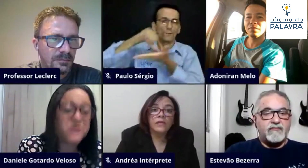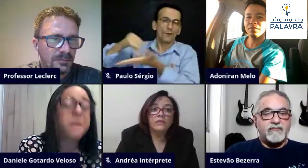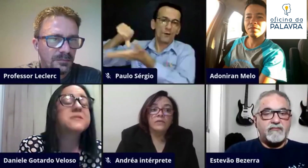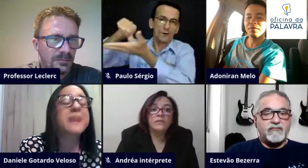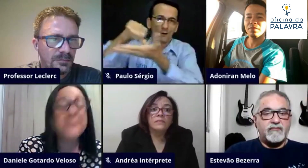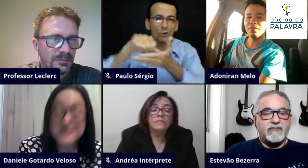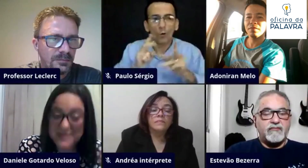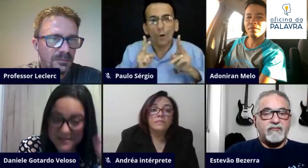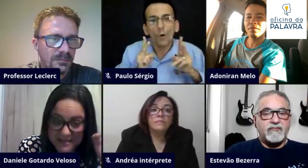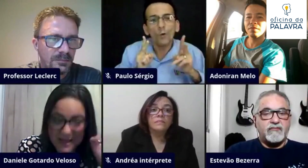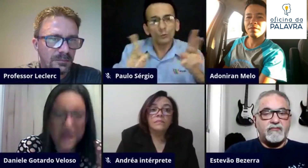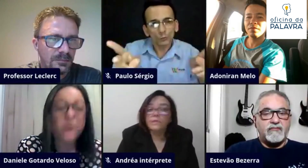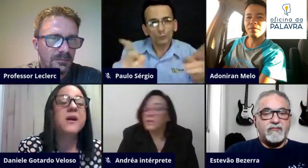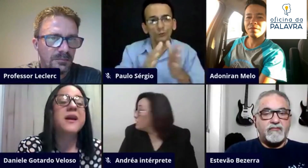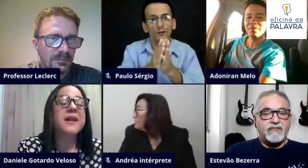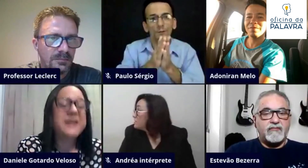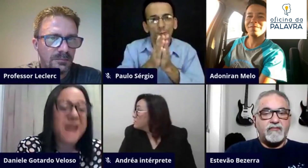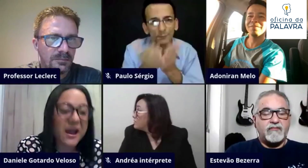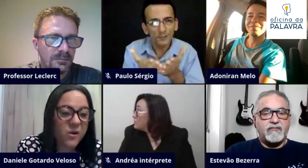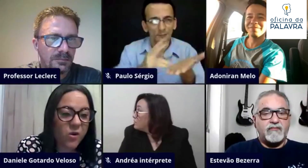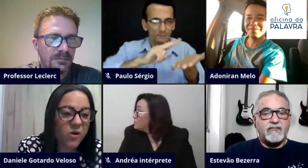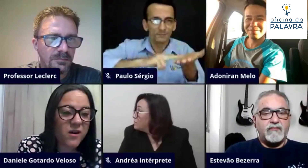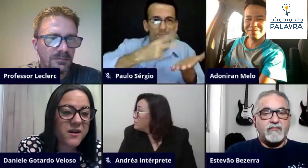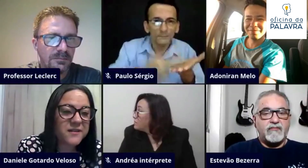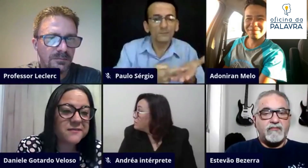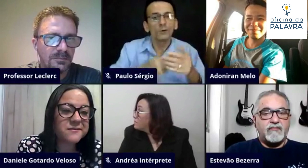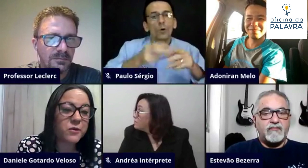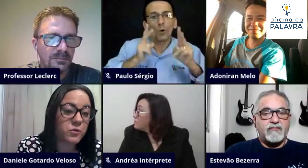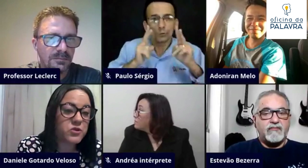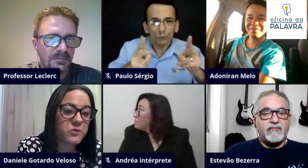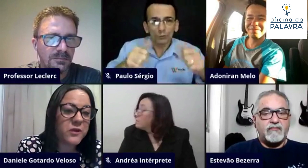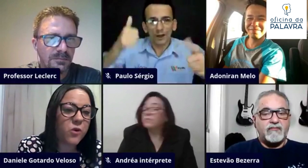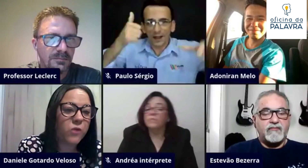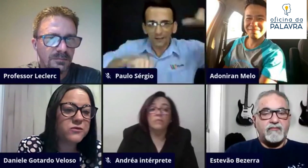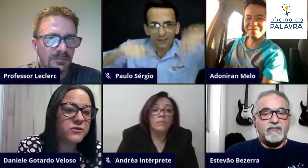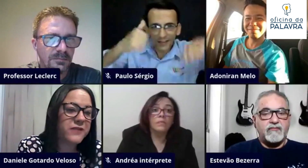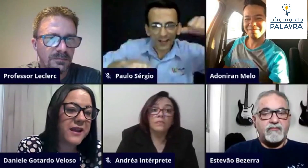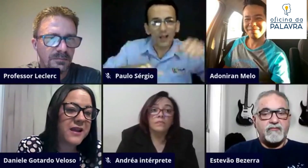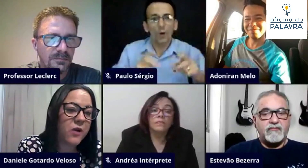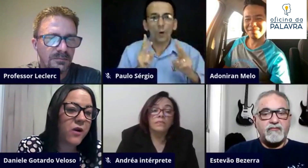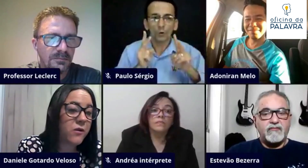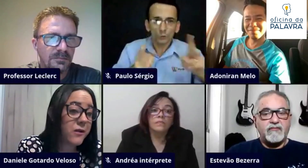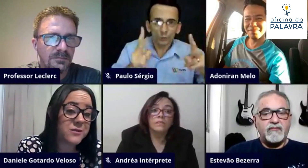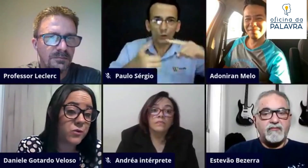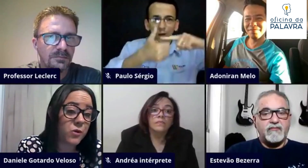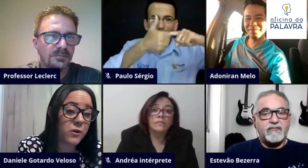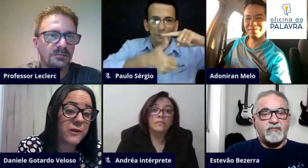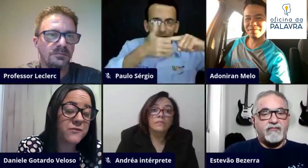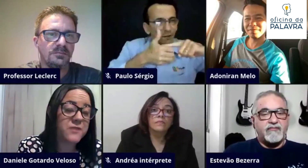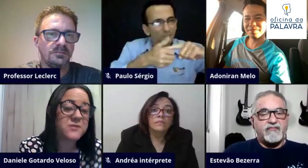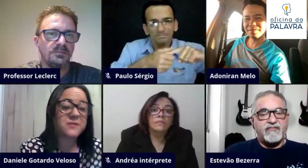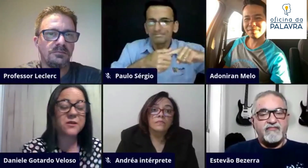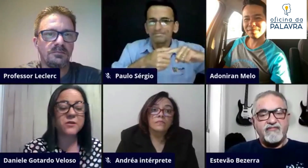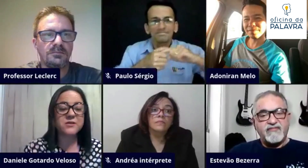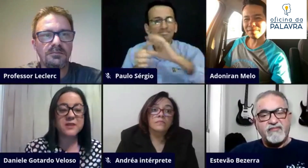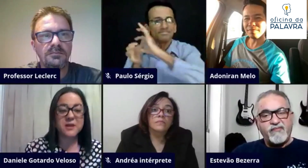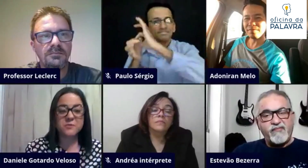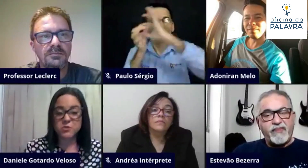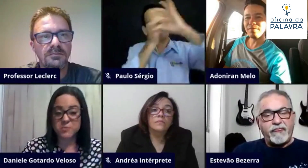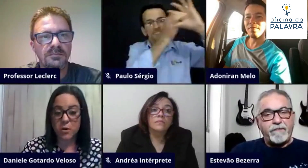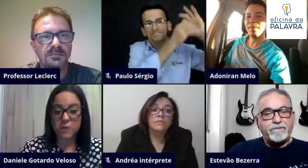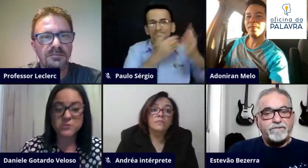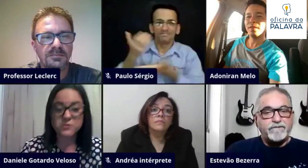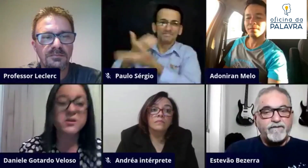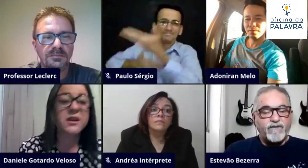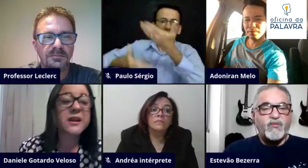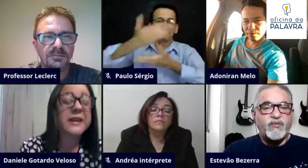Nós estivemos lá presencial e agora, no último encontro, né? E agora com a questão do coronavírus, então nós criamos